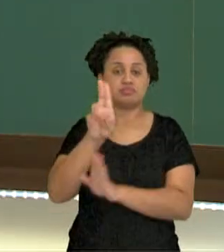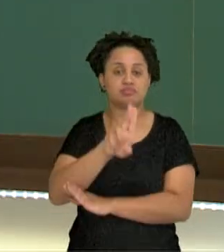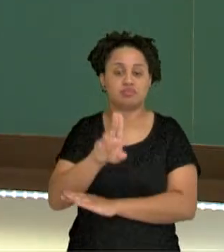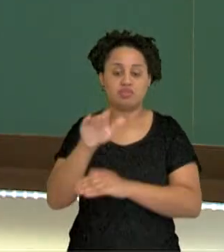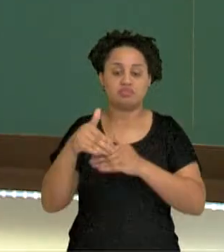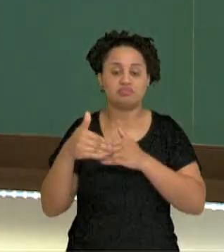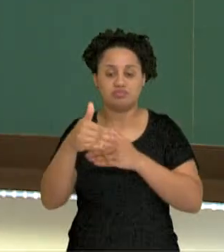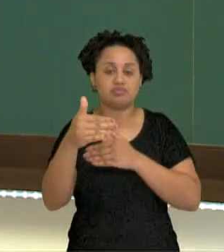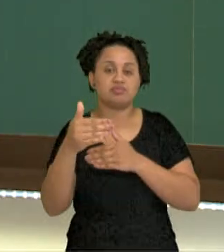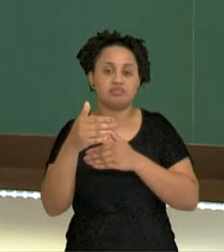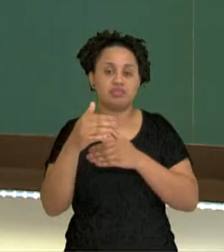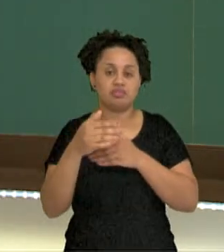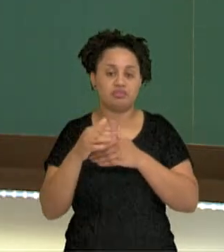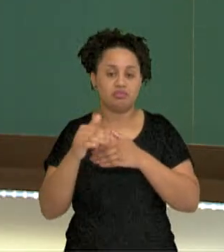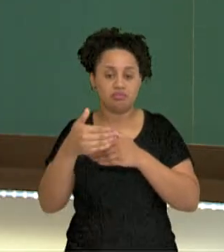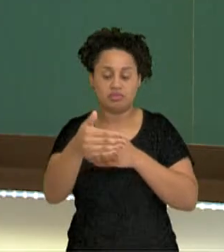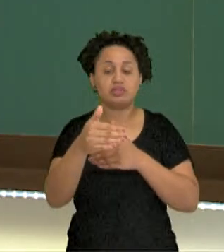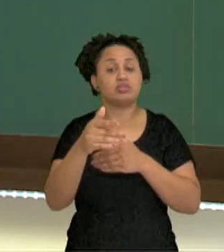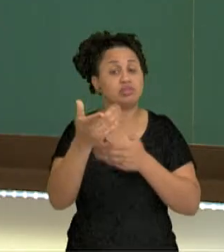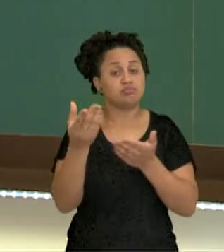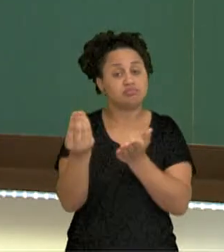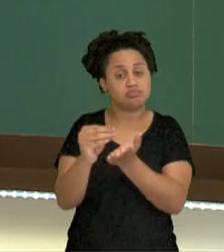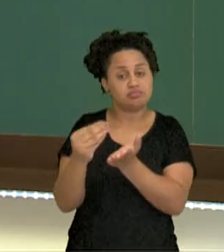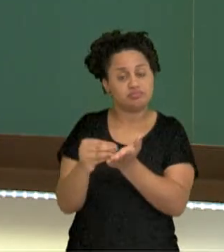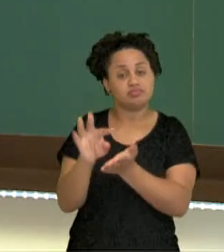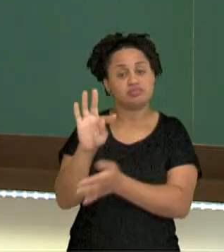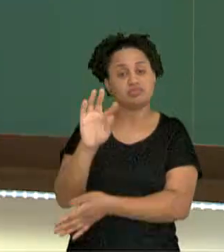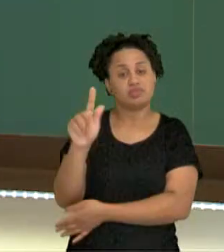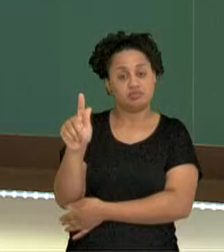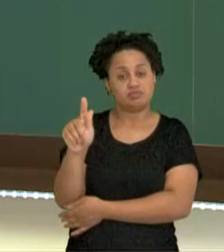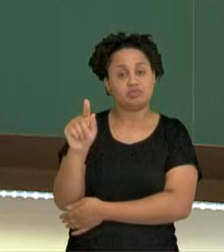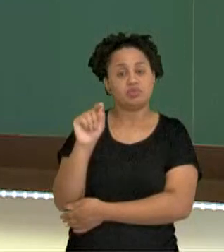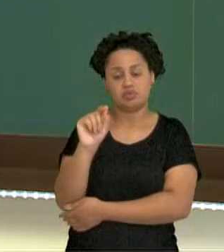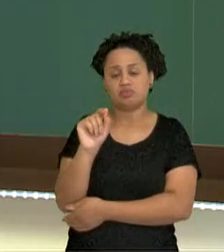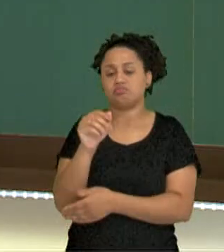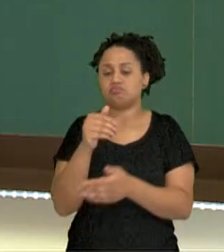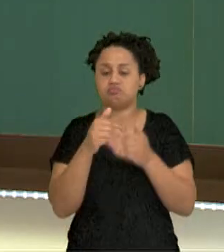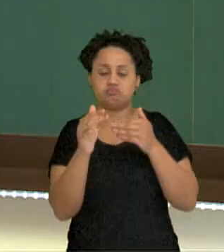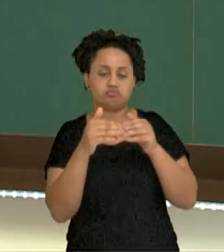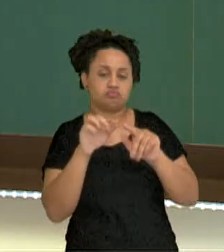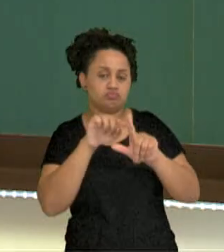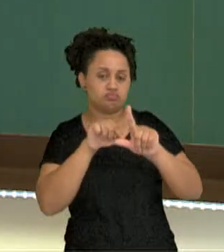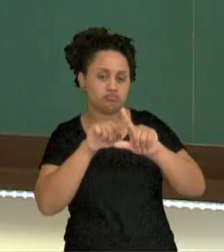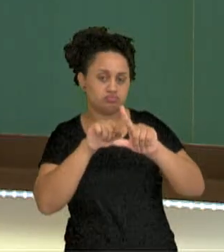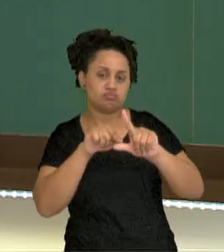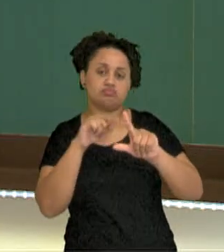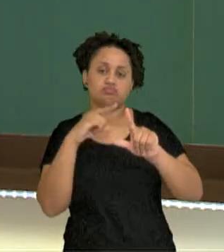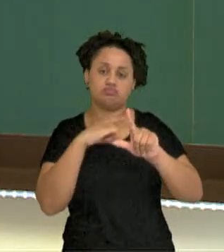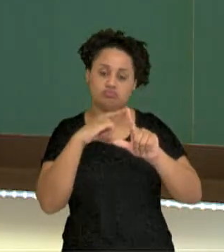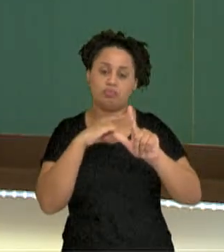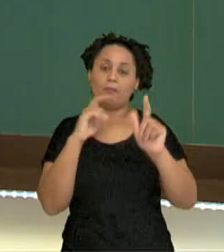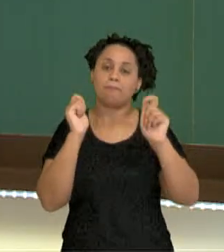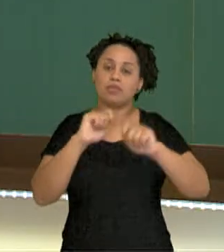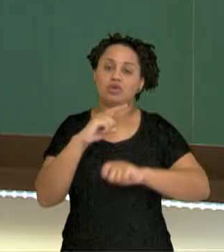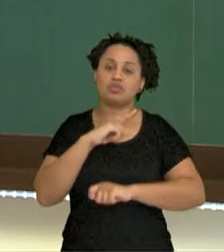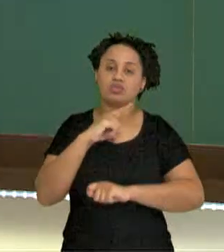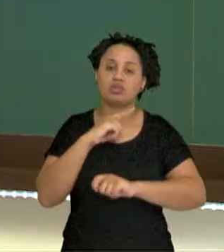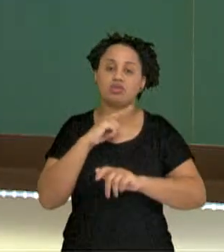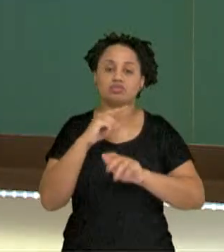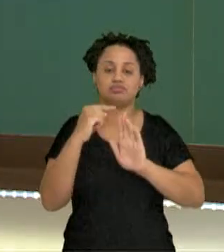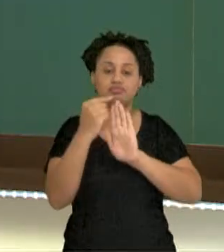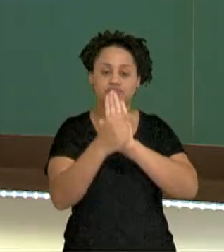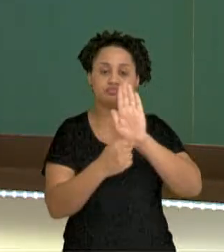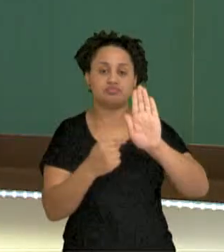mais adiante, então anotem isso. A tangente de qualquer ângulo você pode obter na